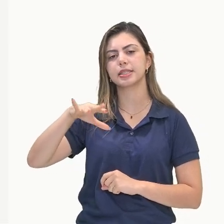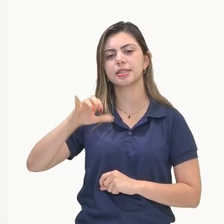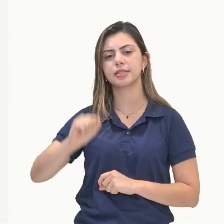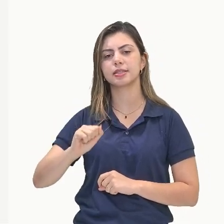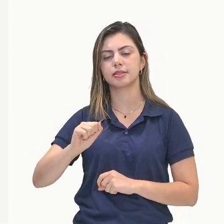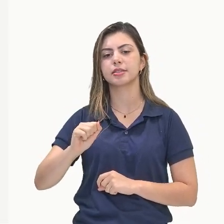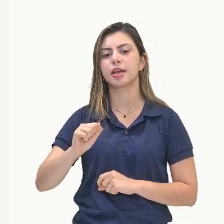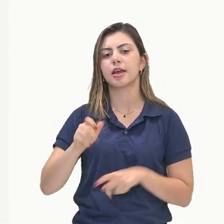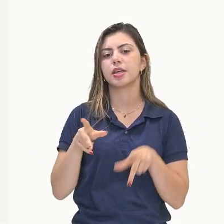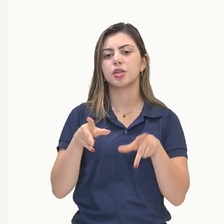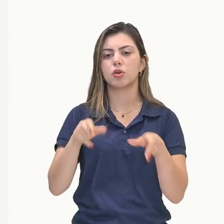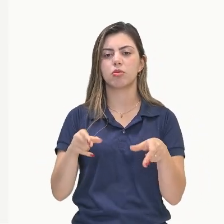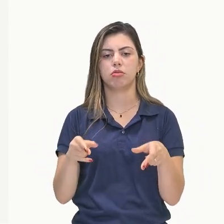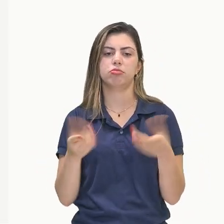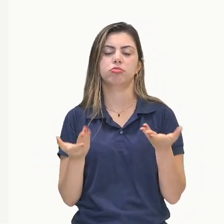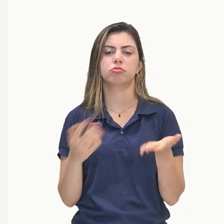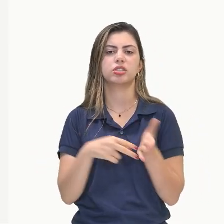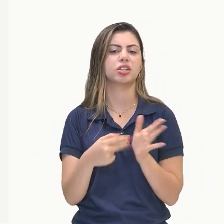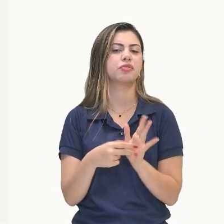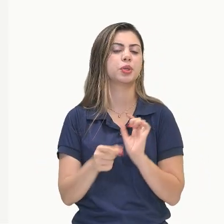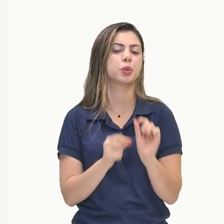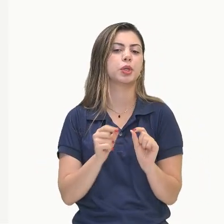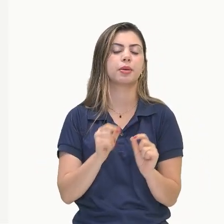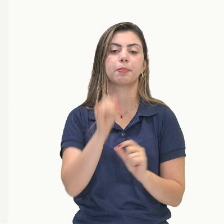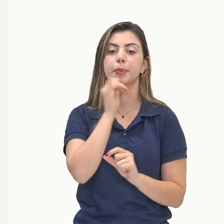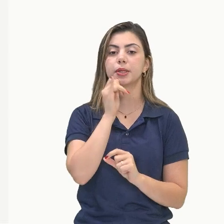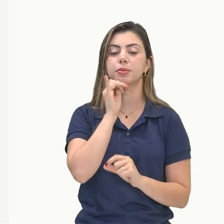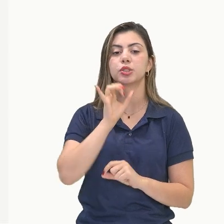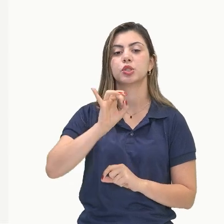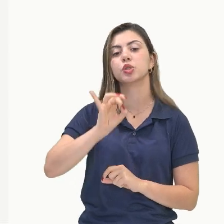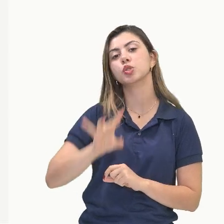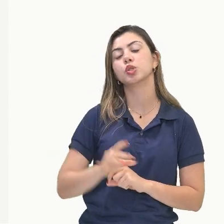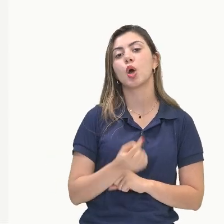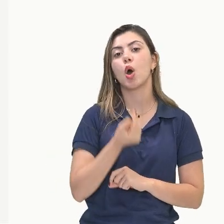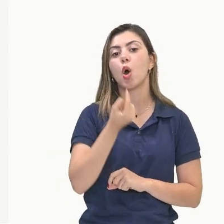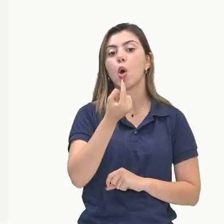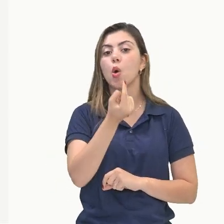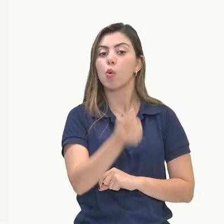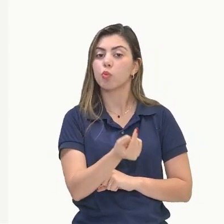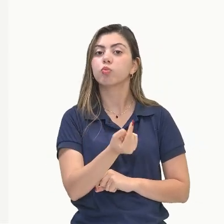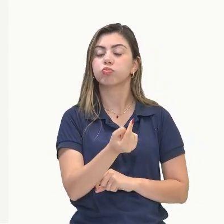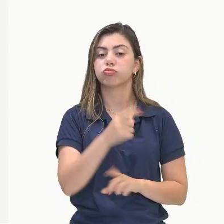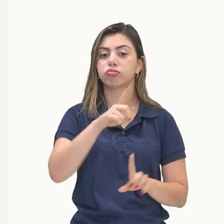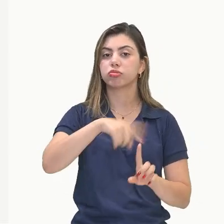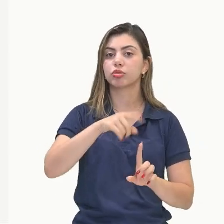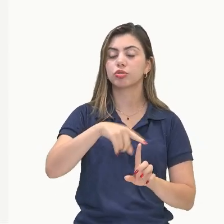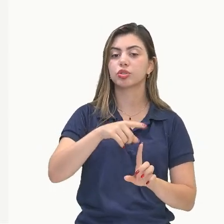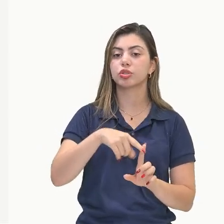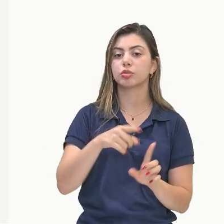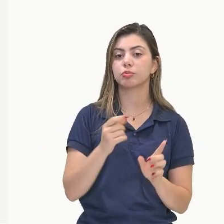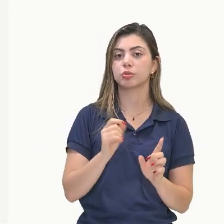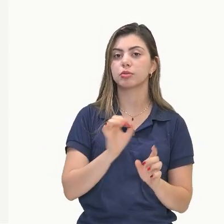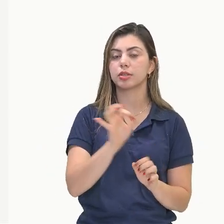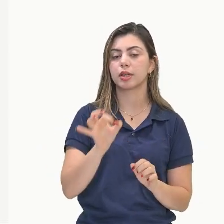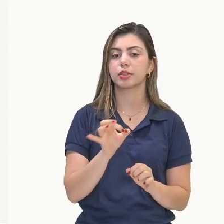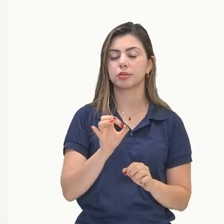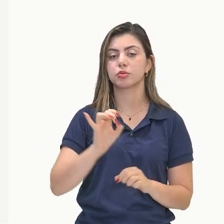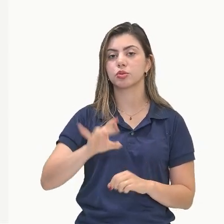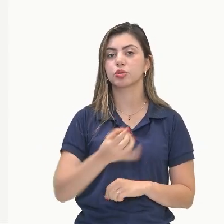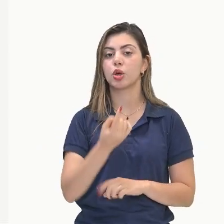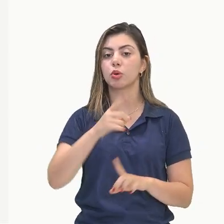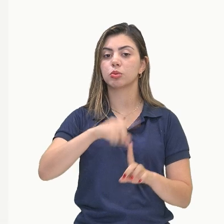capacitância equivalente? É como se eu tivesse uma só capacitância que conseguisse, um só capacitor, desculpem,